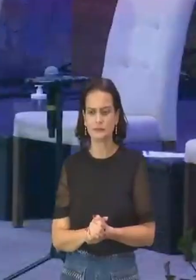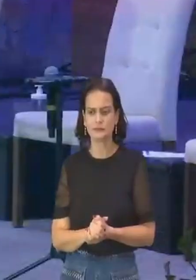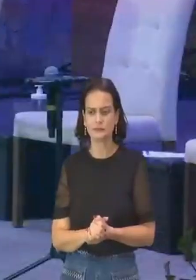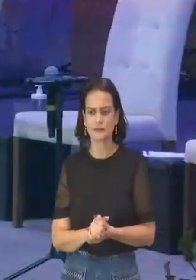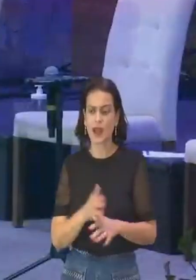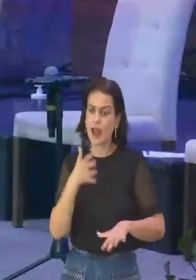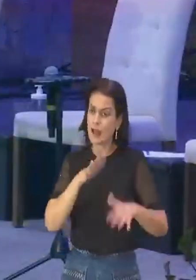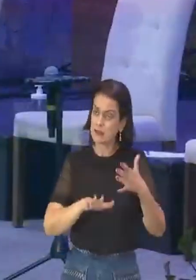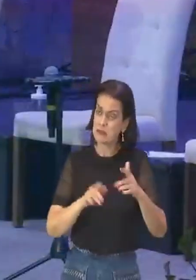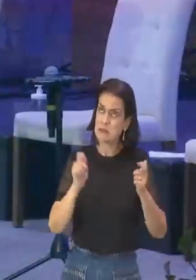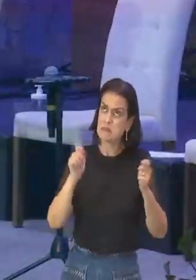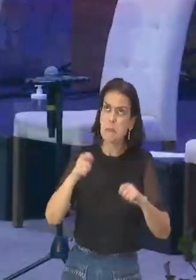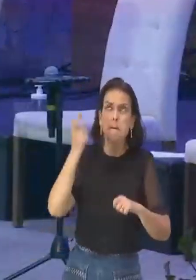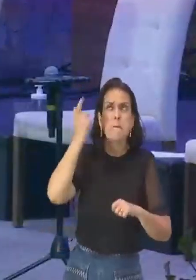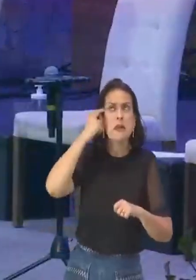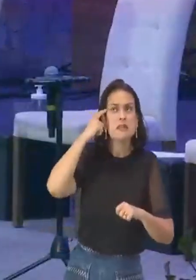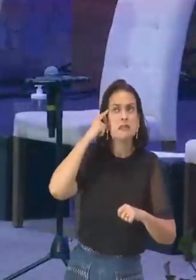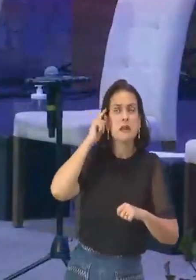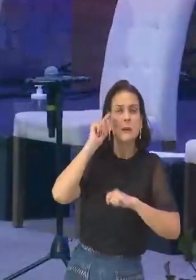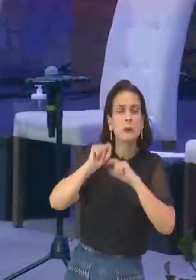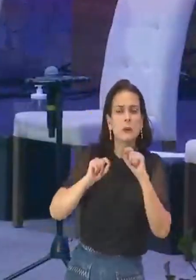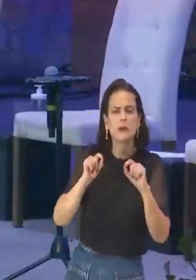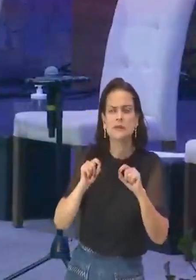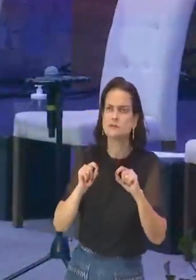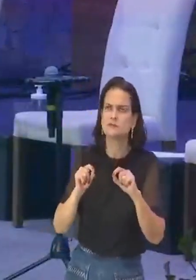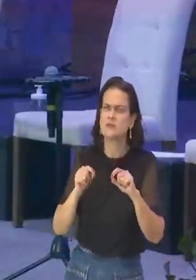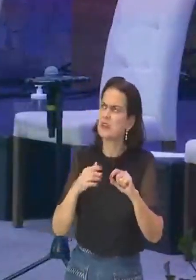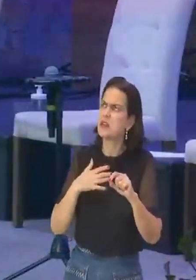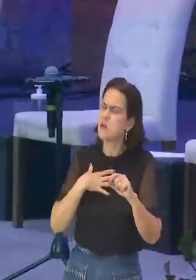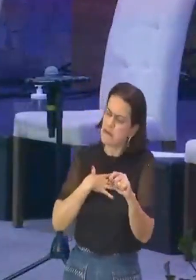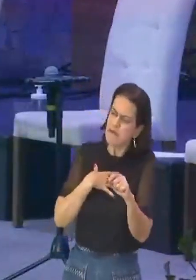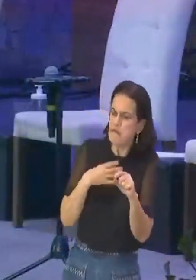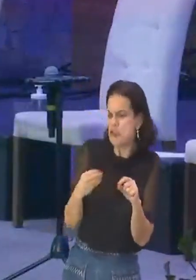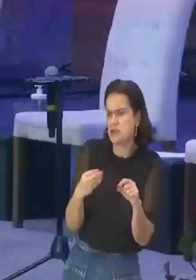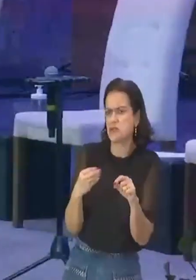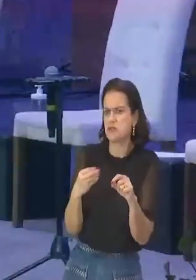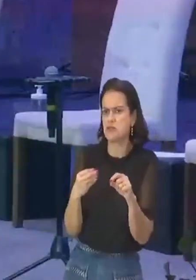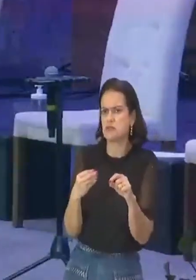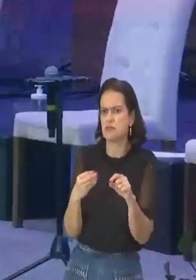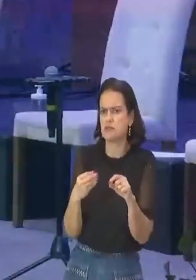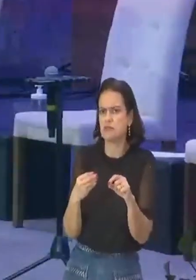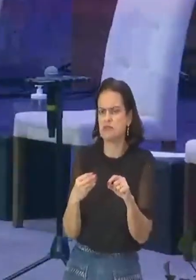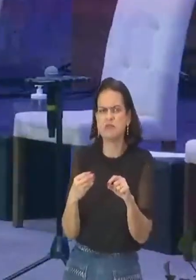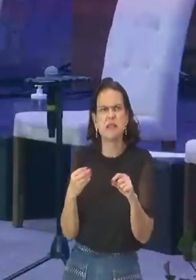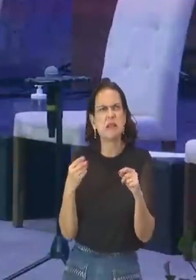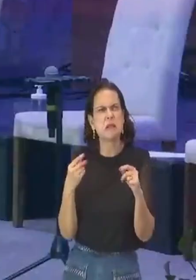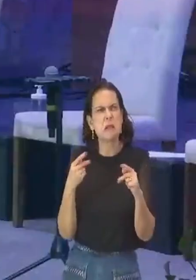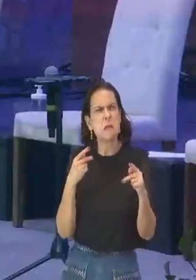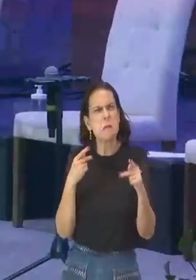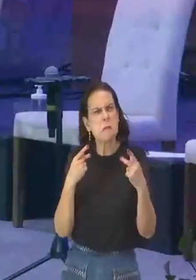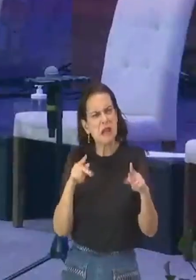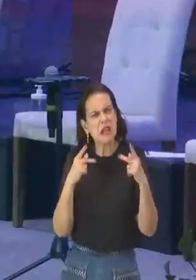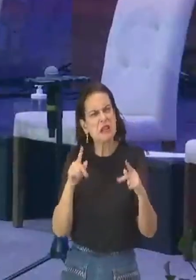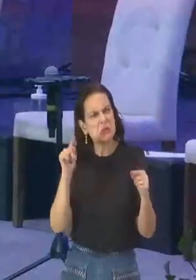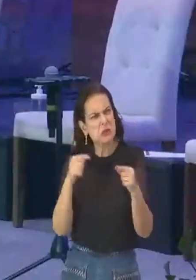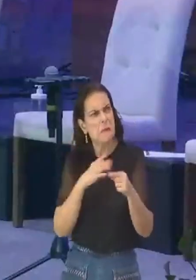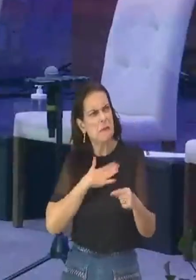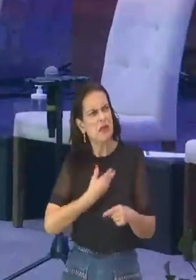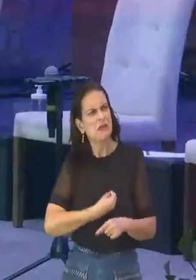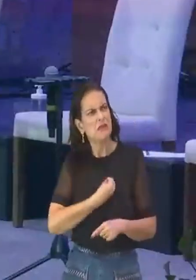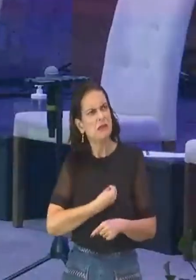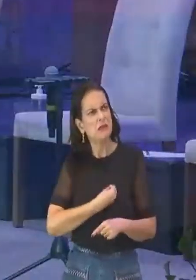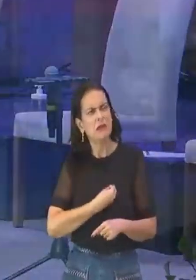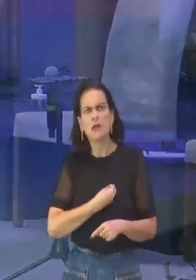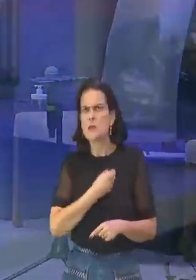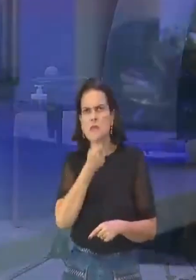Às vezes você pode pensar aqui comigo: não, mas eu sou filho. O que essa pregação tem a ver comigo? Ah, eu não fui